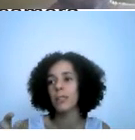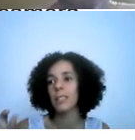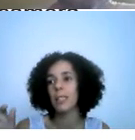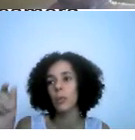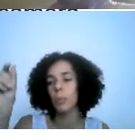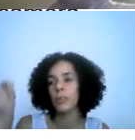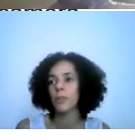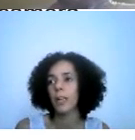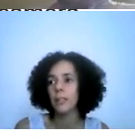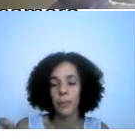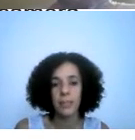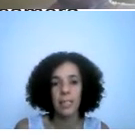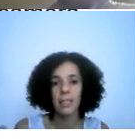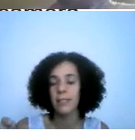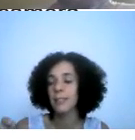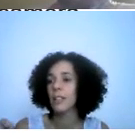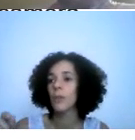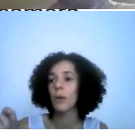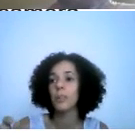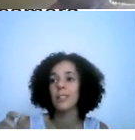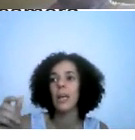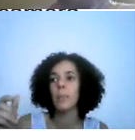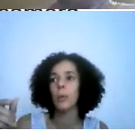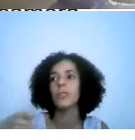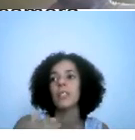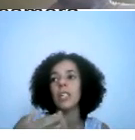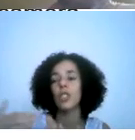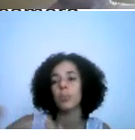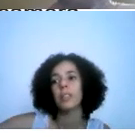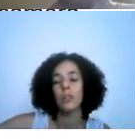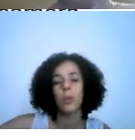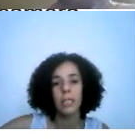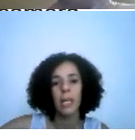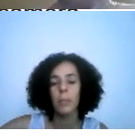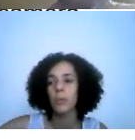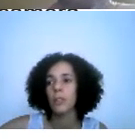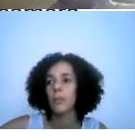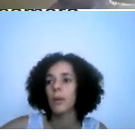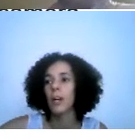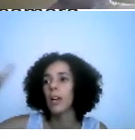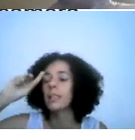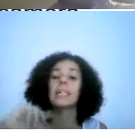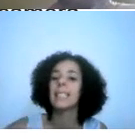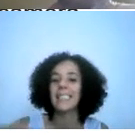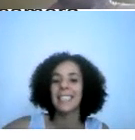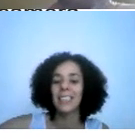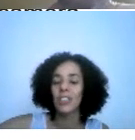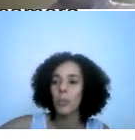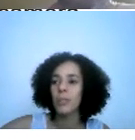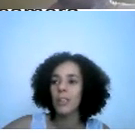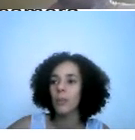vai conseguir, num processo de facilitação, vai conseguir se reproduzir e expandir sua área de reprodução,